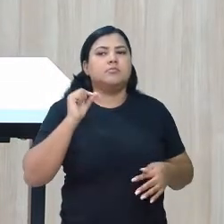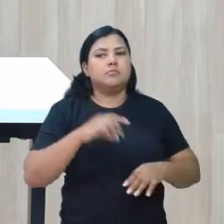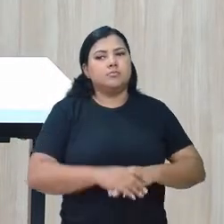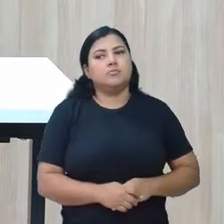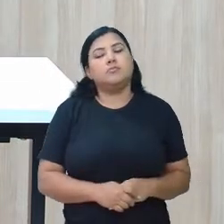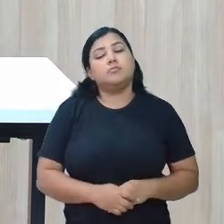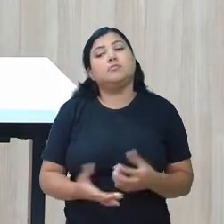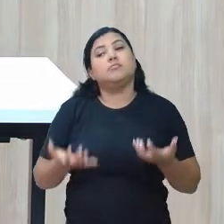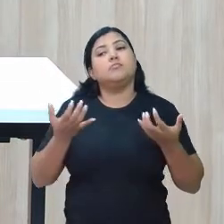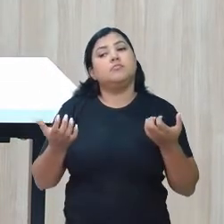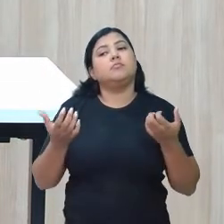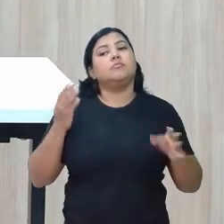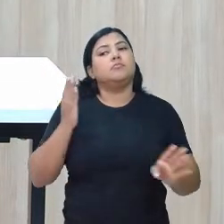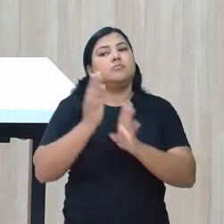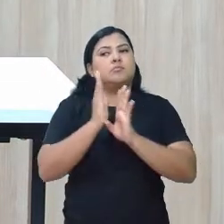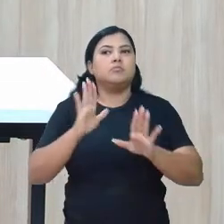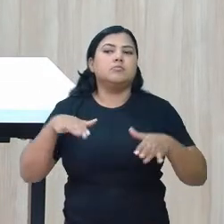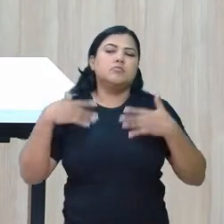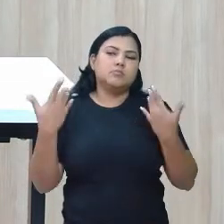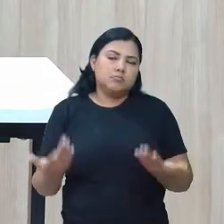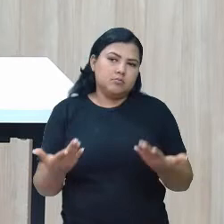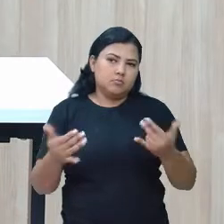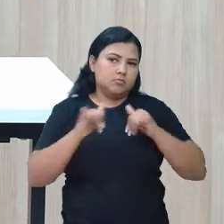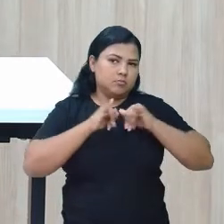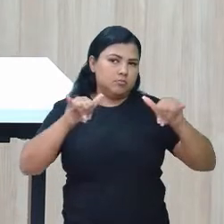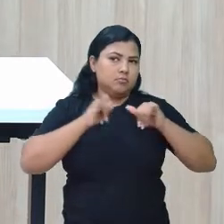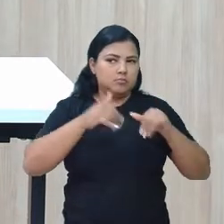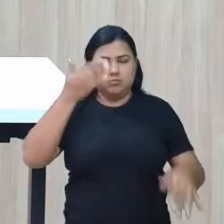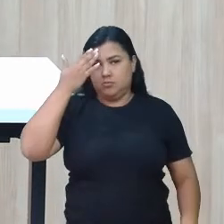quero descobrir qual é o valor da informação